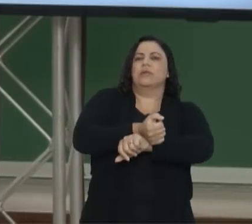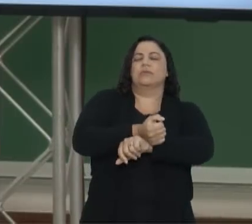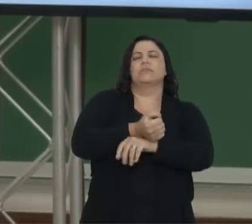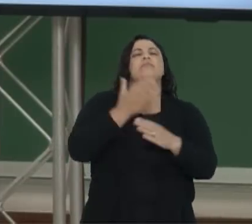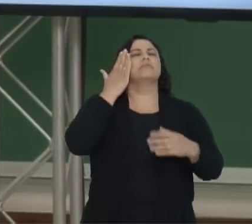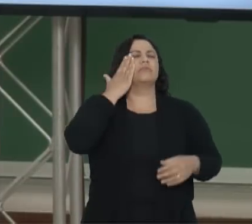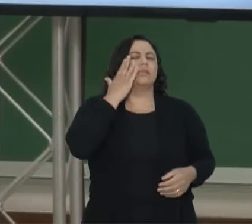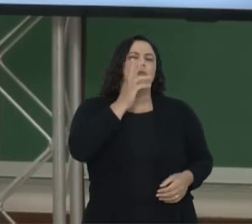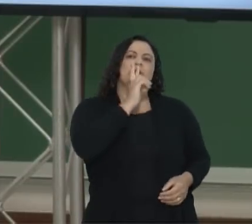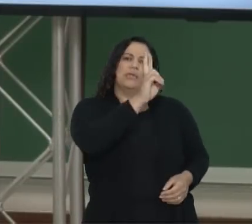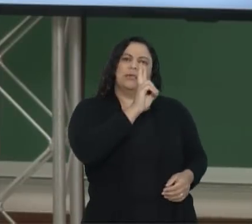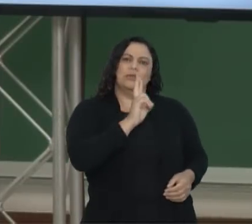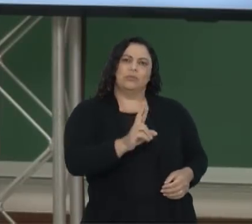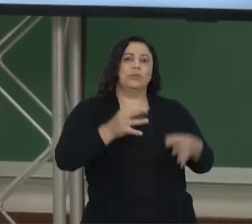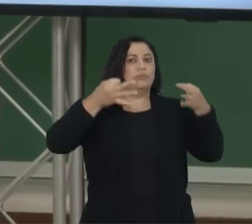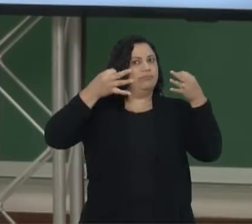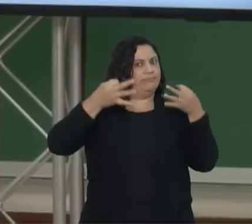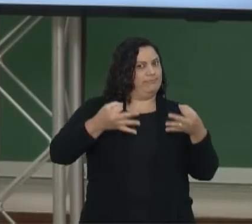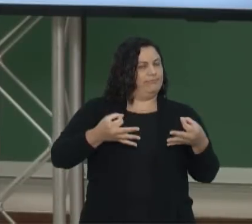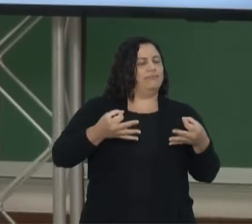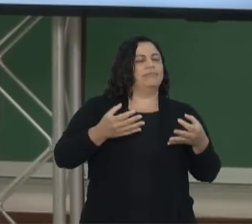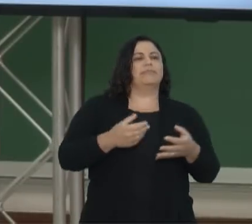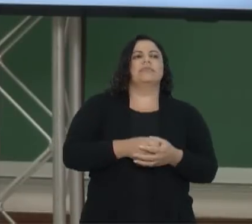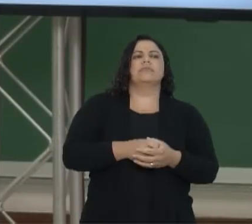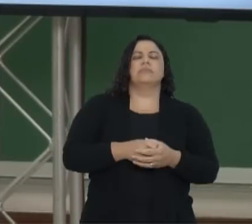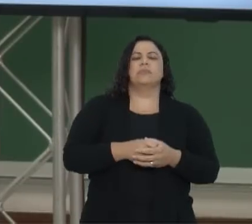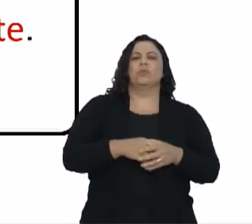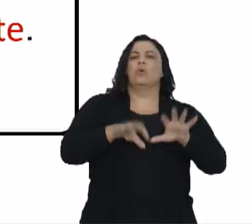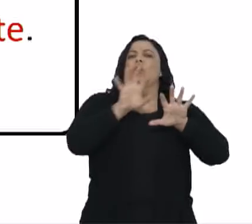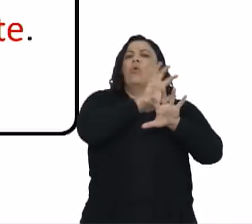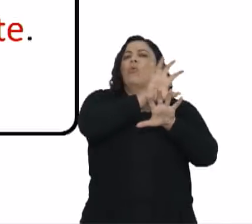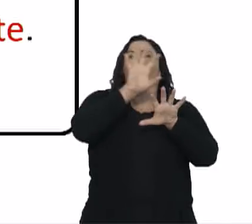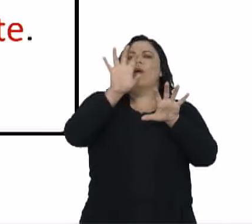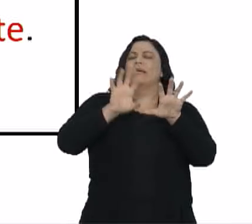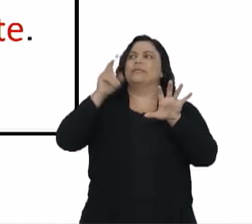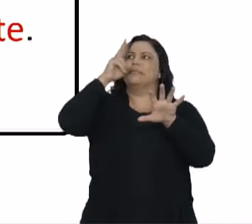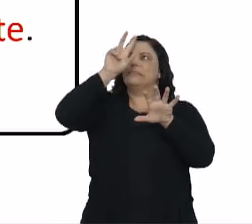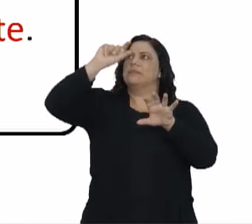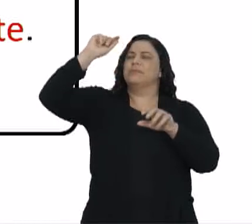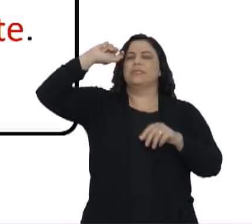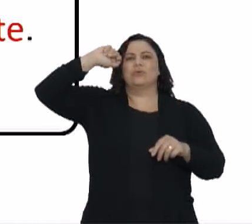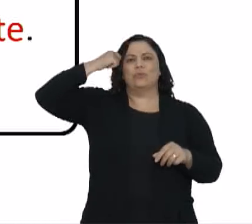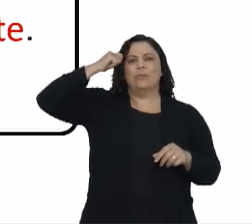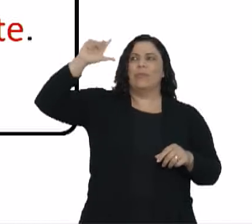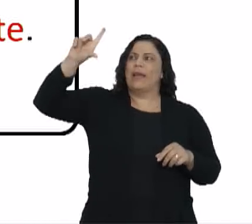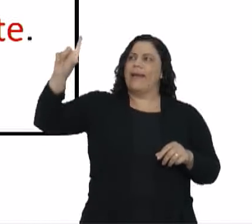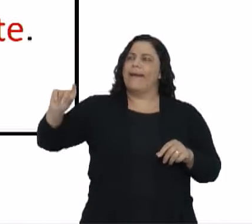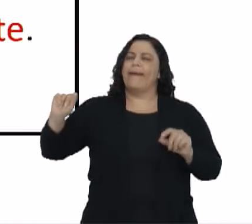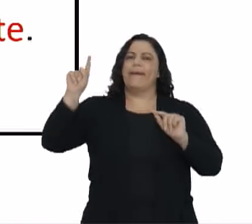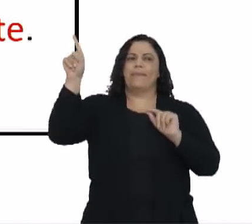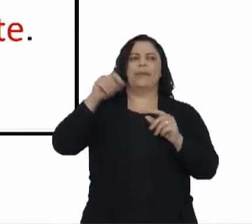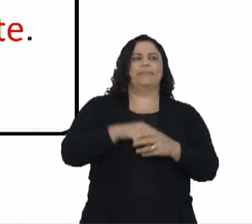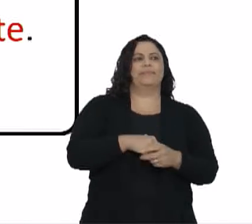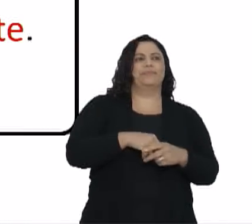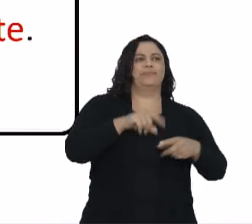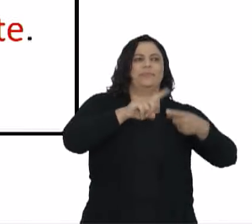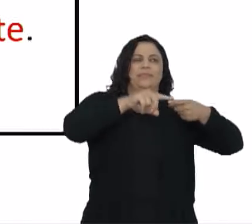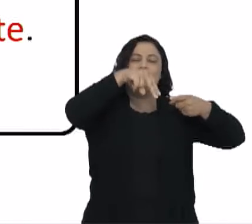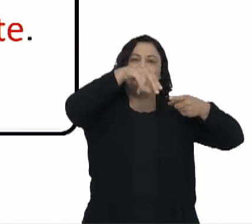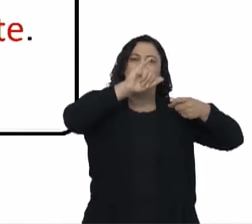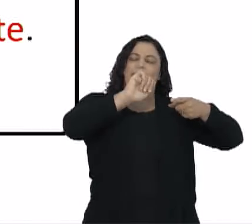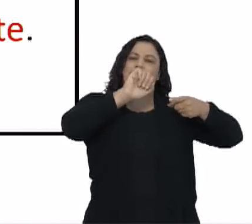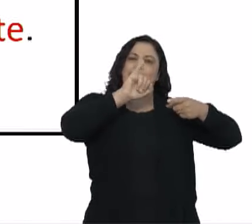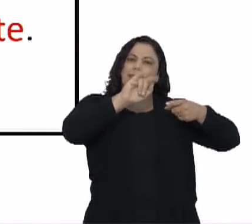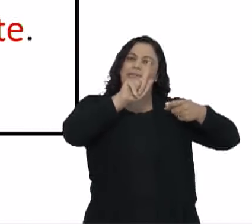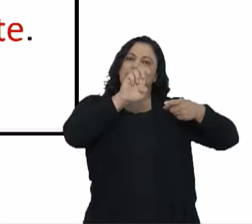Tiveram um tempinho bom ali para pensar. De quais regiões da África vieram? Tinham que lembrar do mapa lá, Nigéria, Angola e